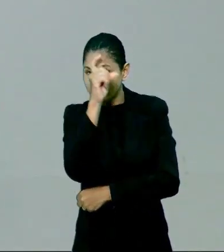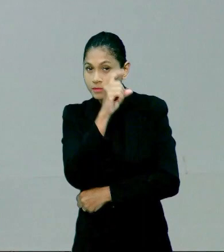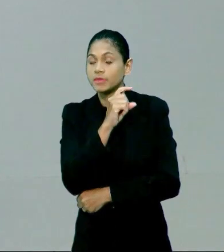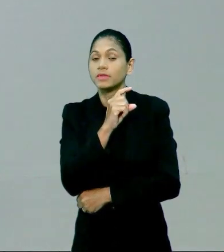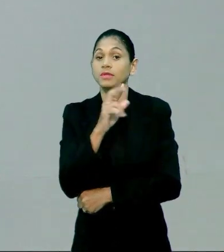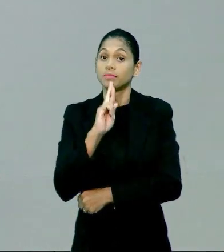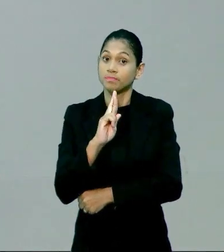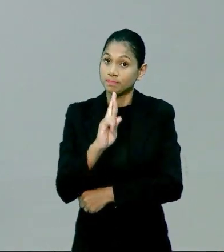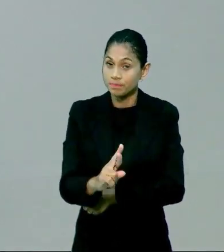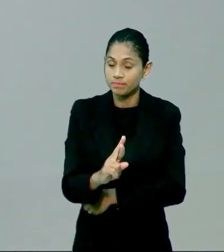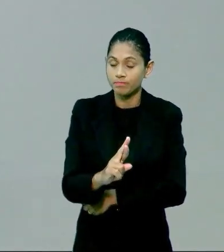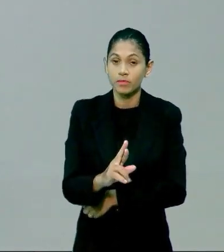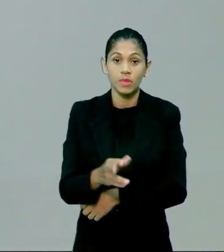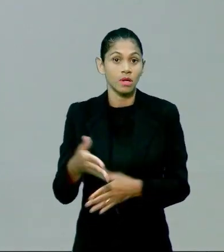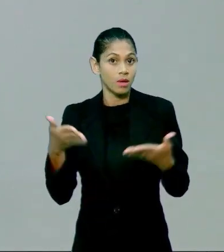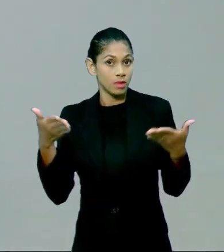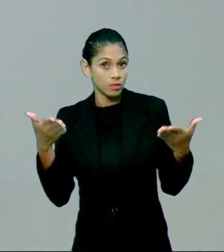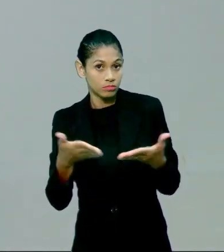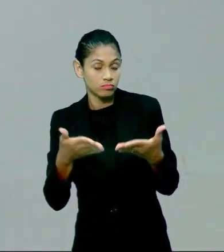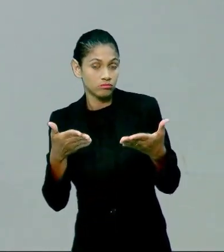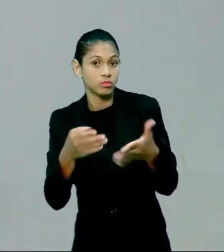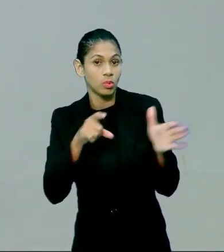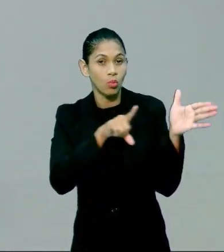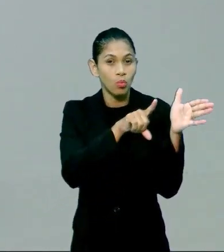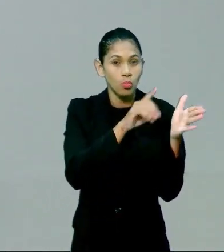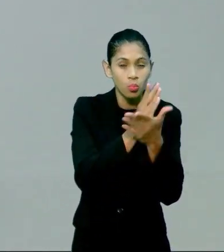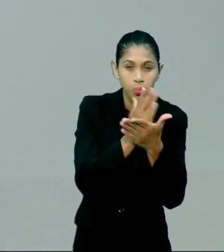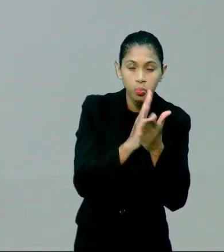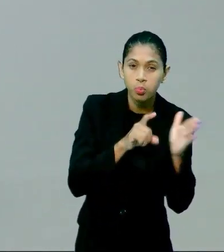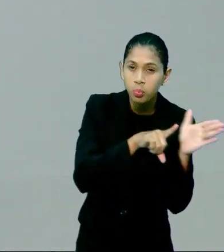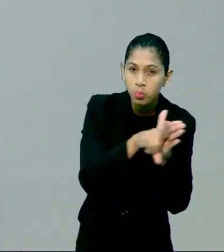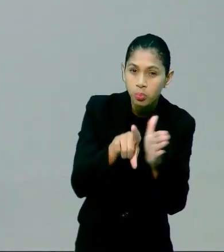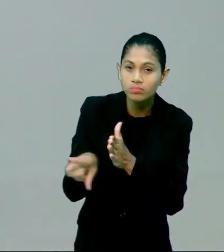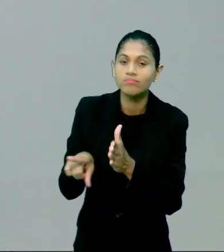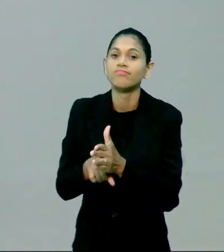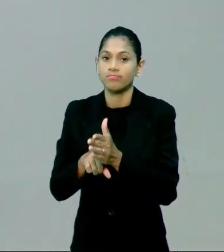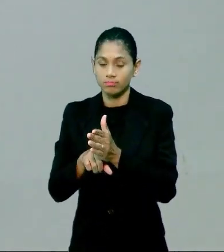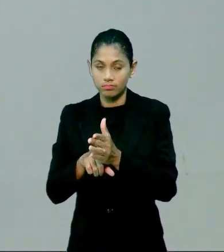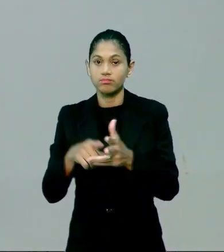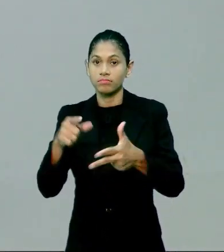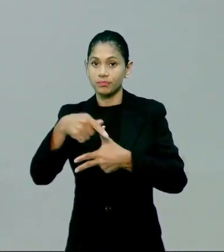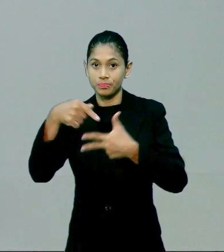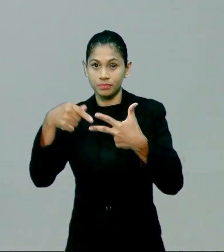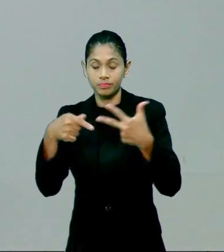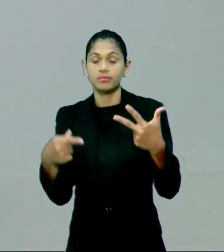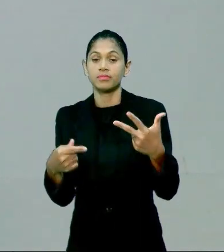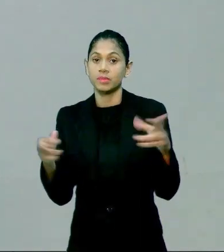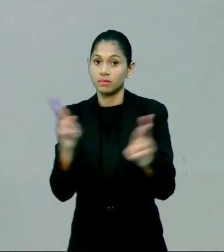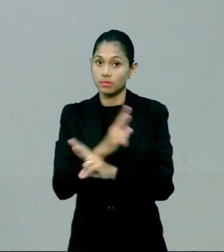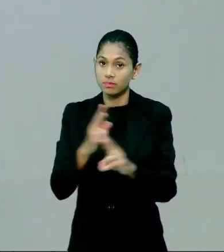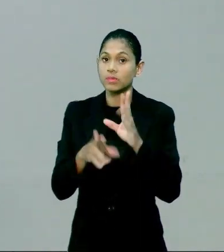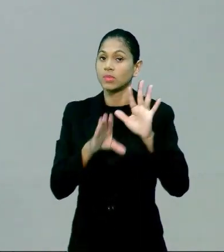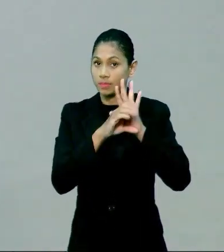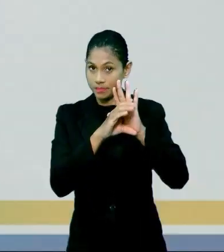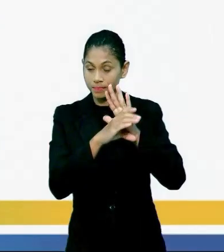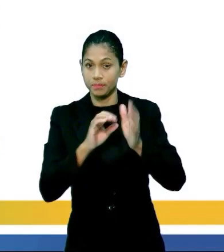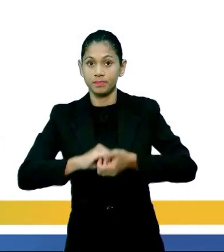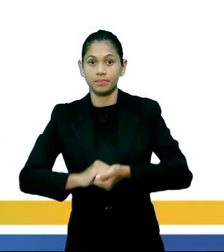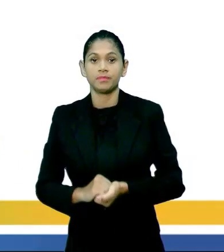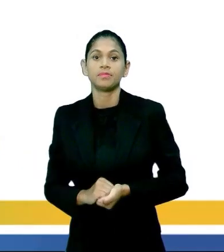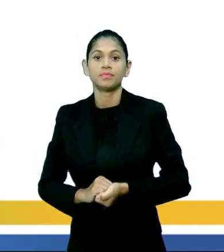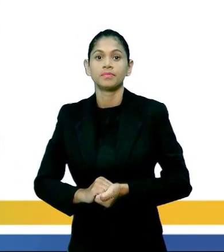algumas questões do Enem que envolvem esse conteúdo, ok? Vamos à nossa aula de